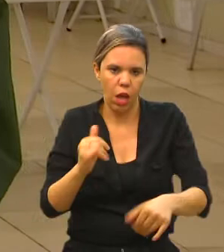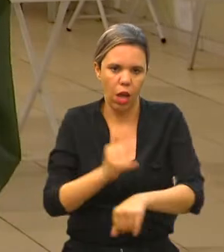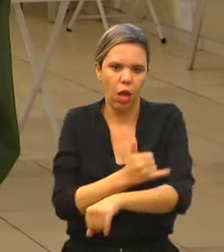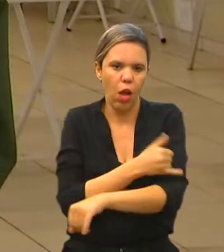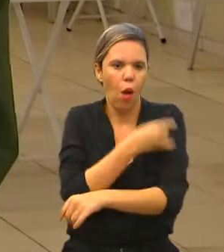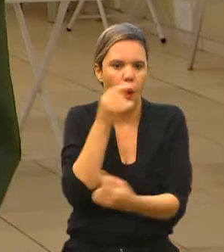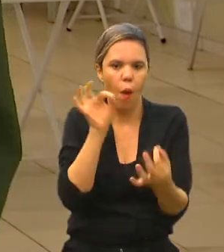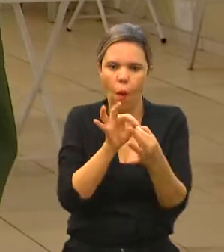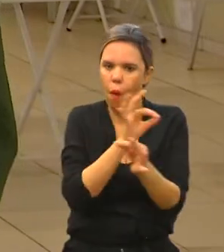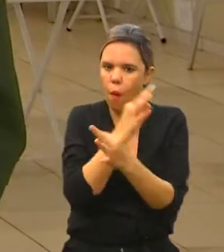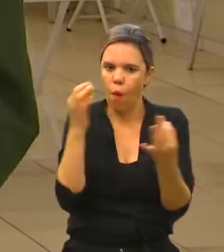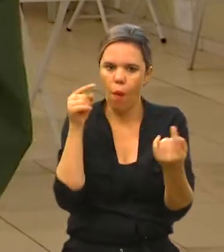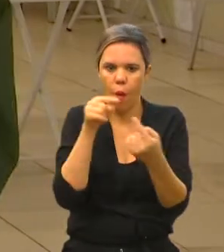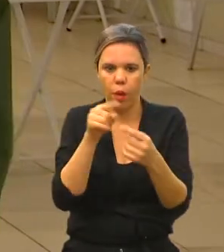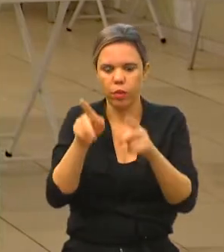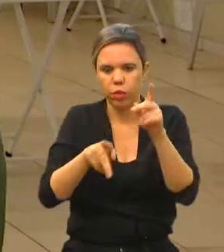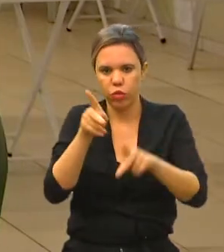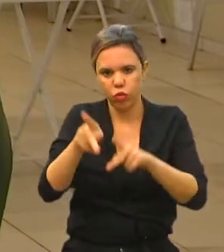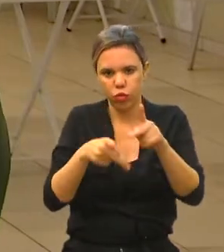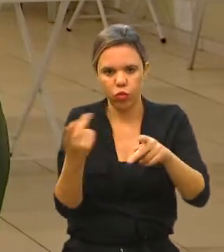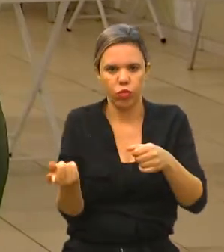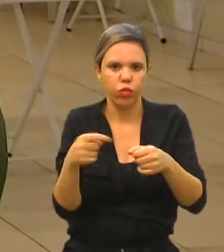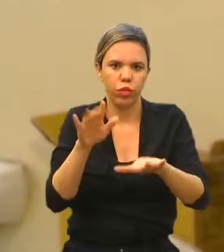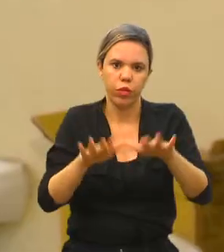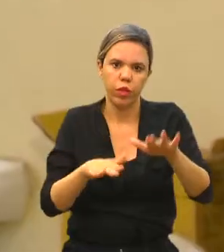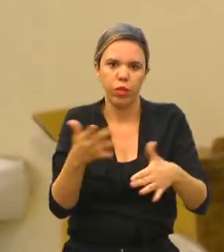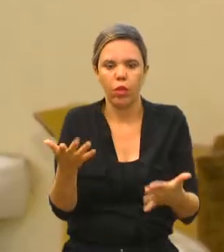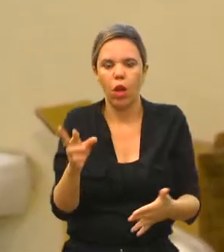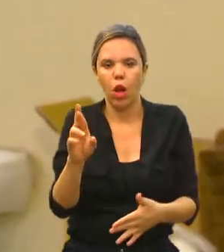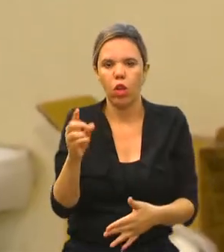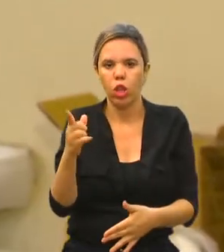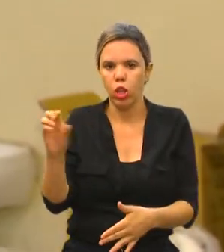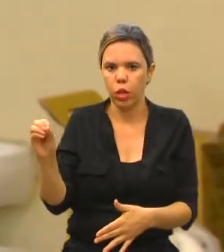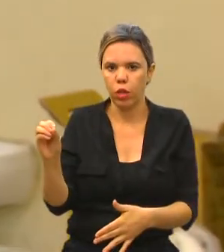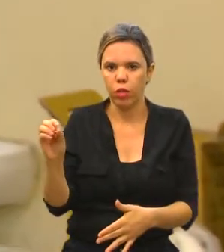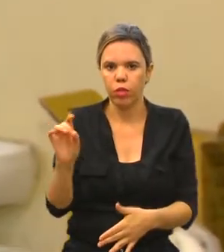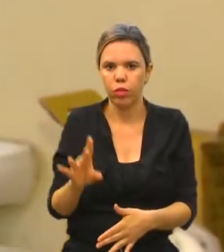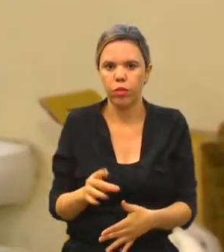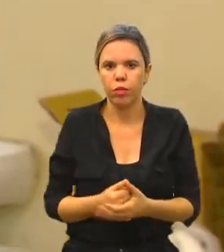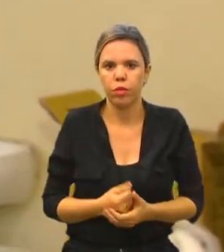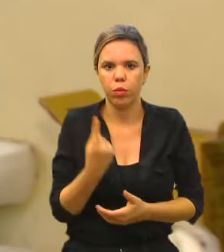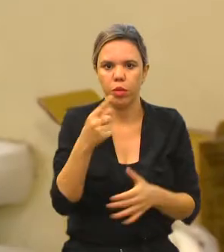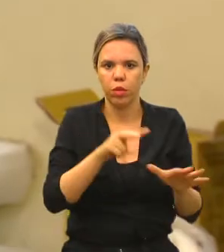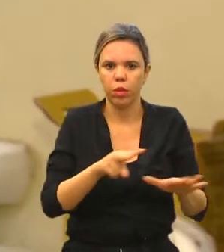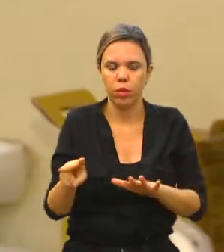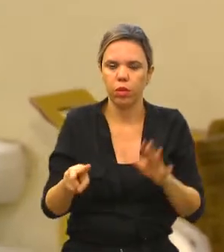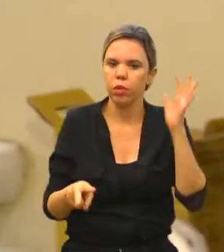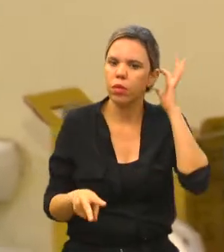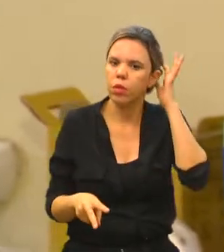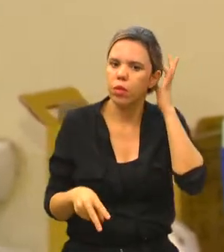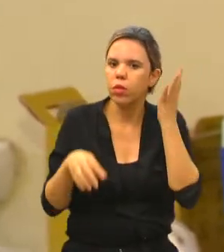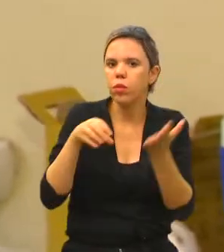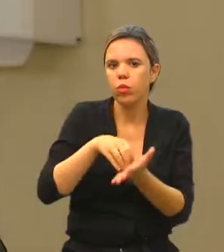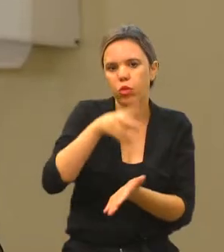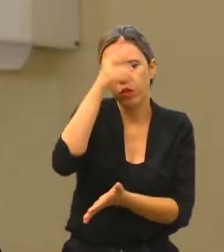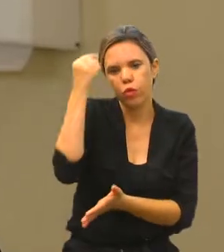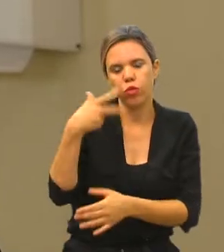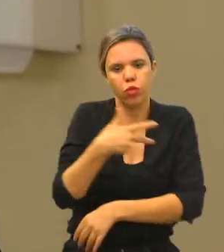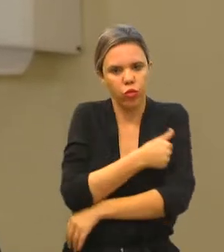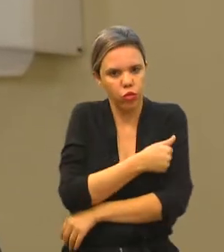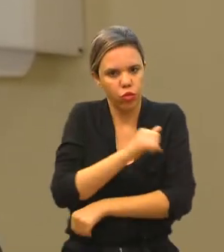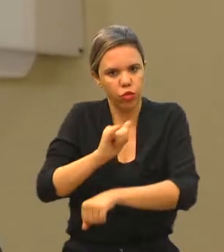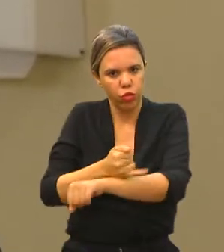essa é a vacina ideal para essas tipo de população o Rodrigo que está pelo menos uma semana não abrigo Municipal